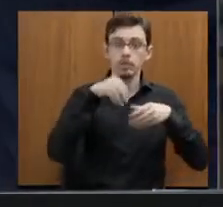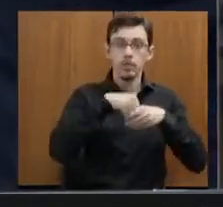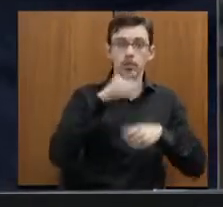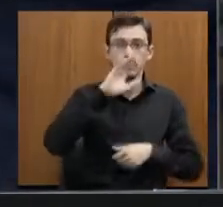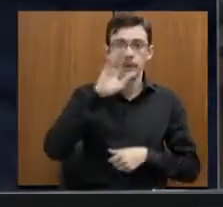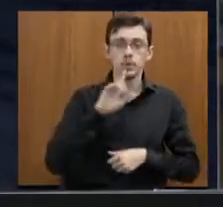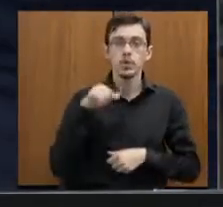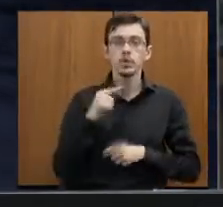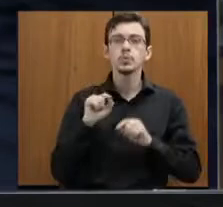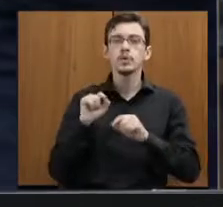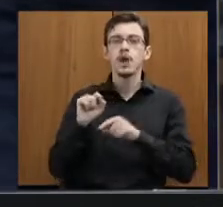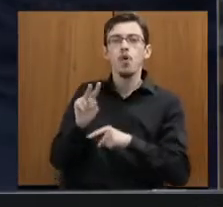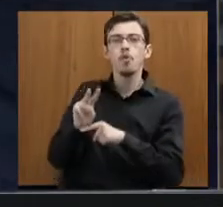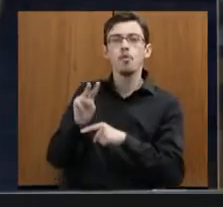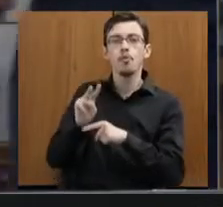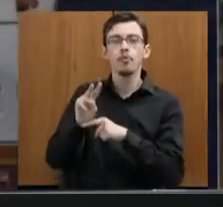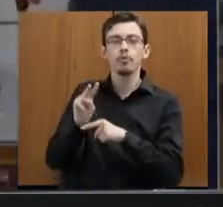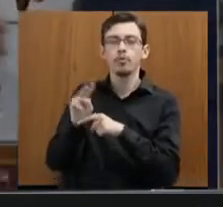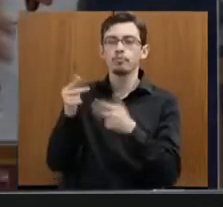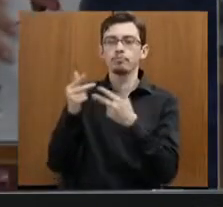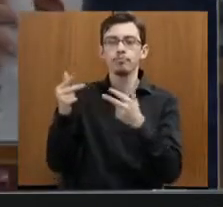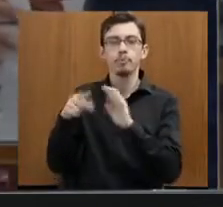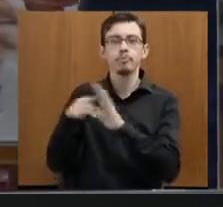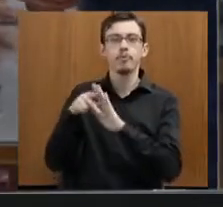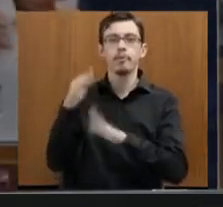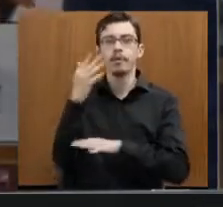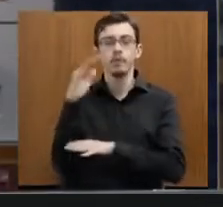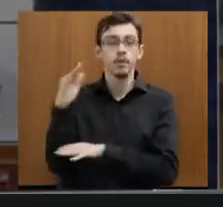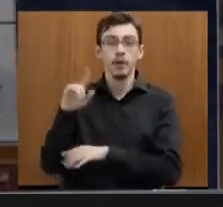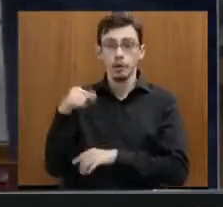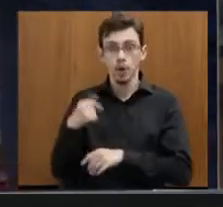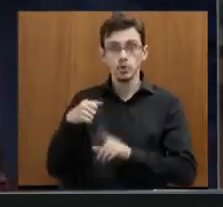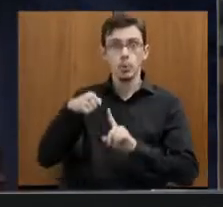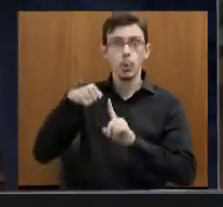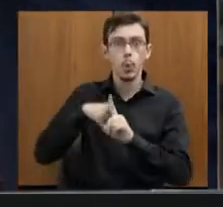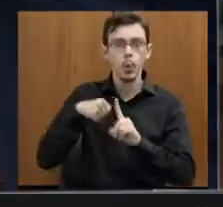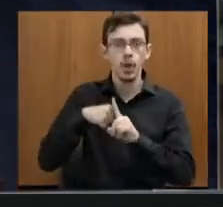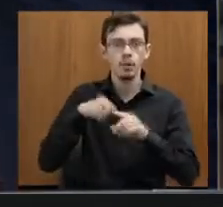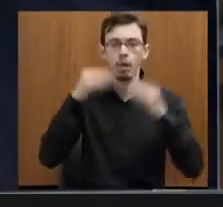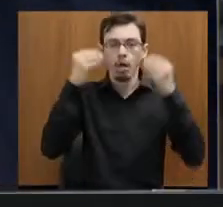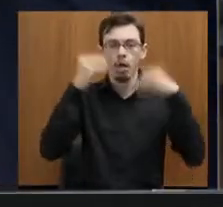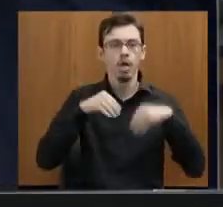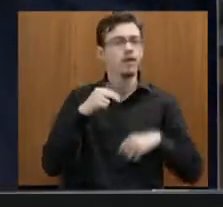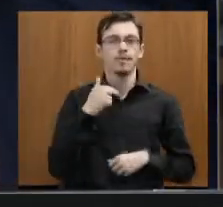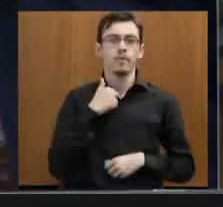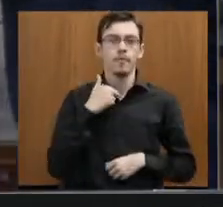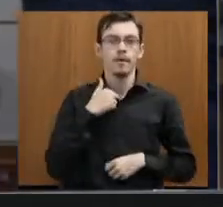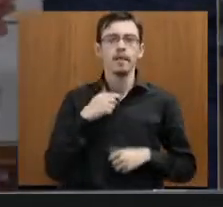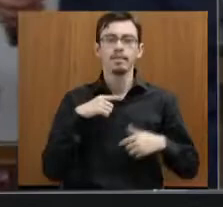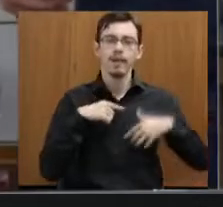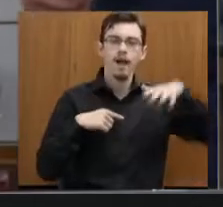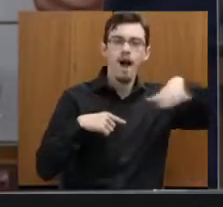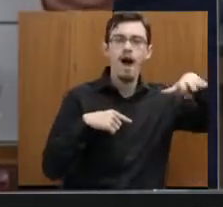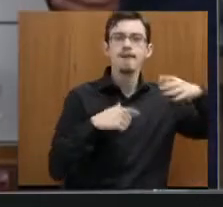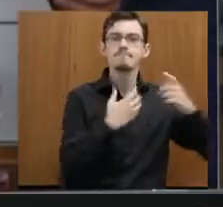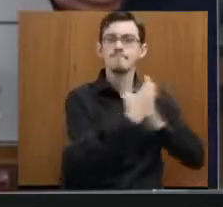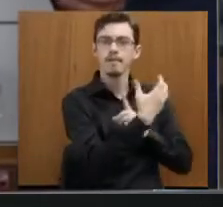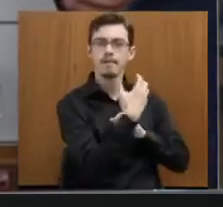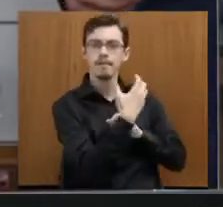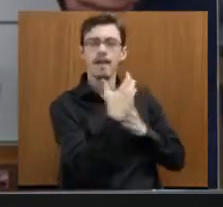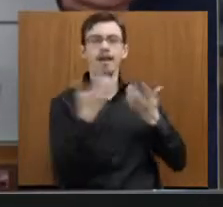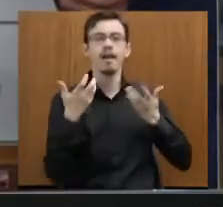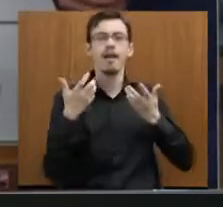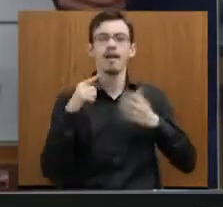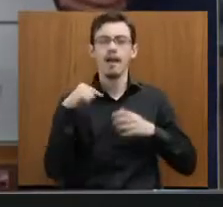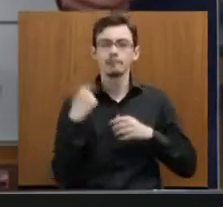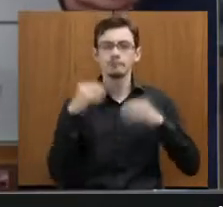Guardiões desse saberes não podemos nos ao tentar da luta o outro lado queira mesmo que o racismo